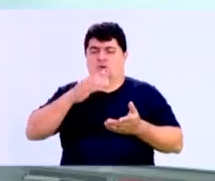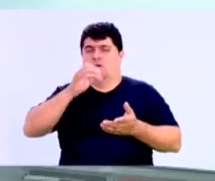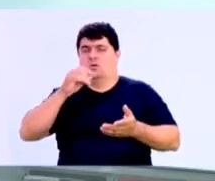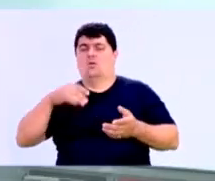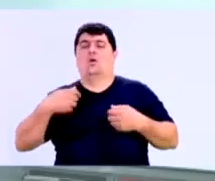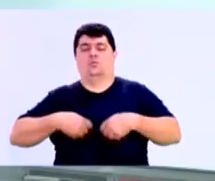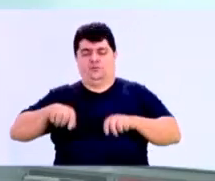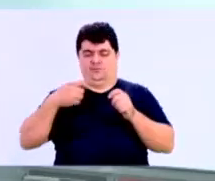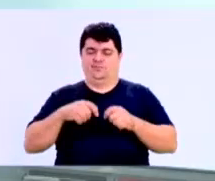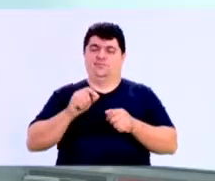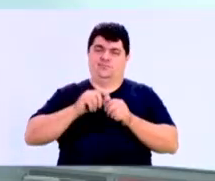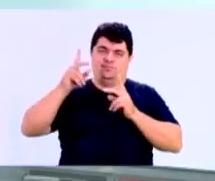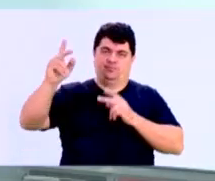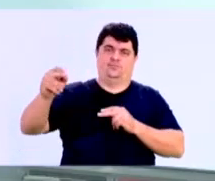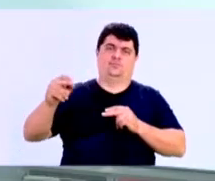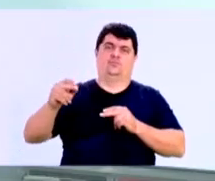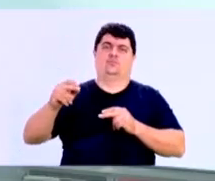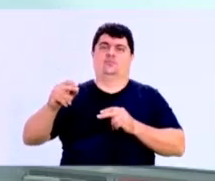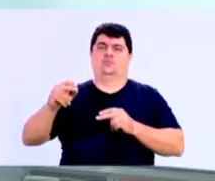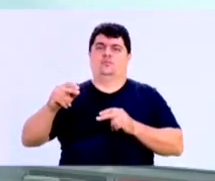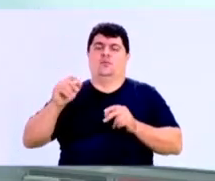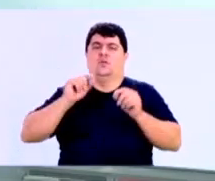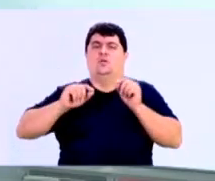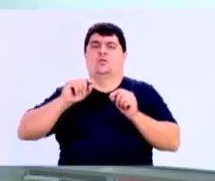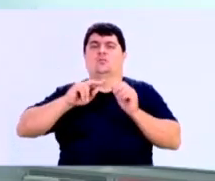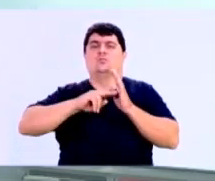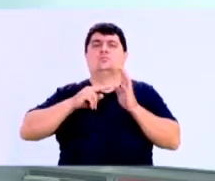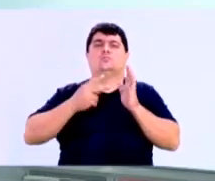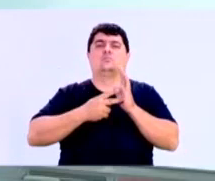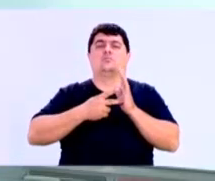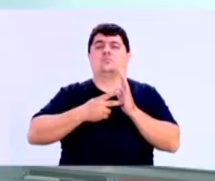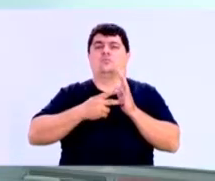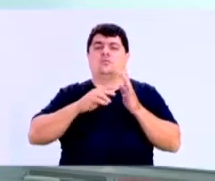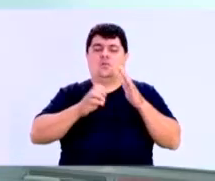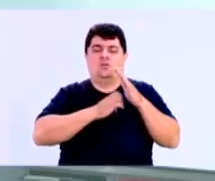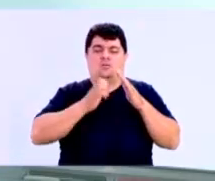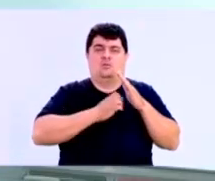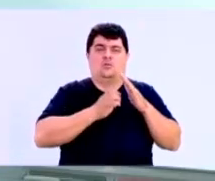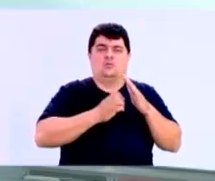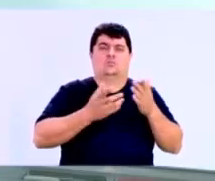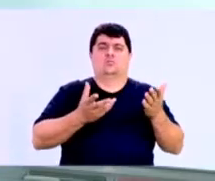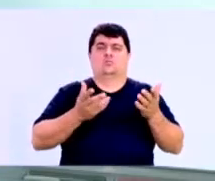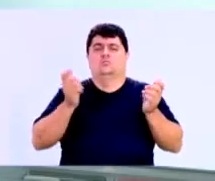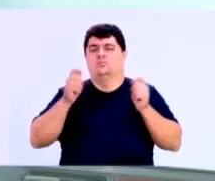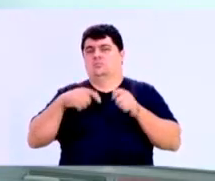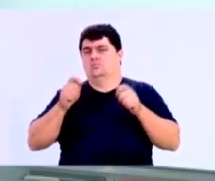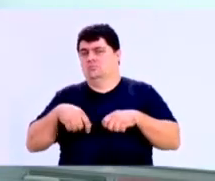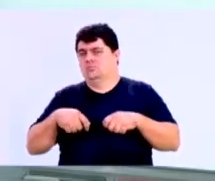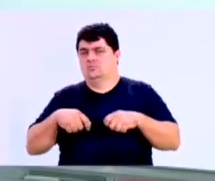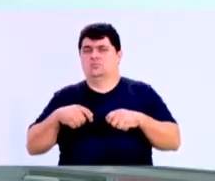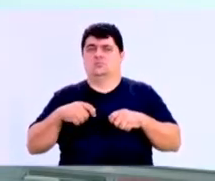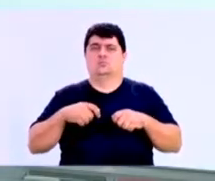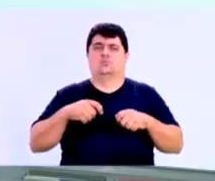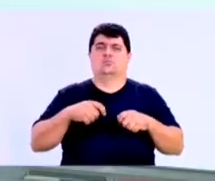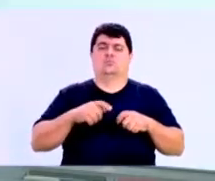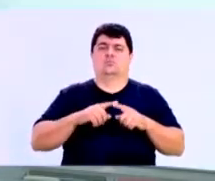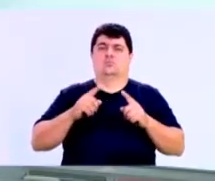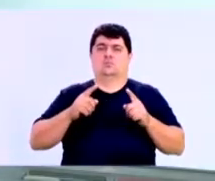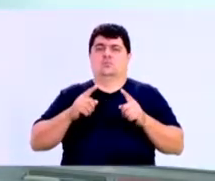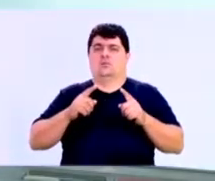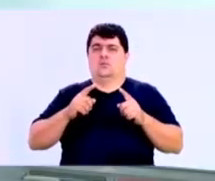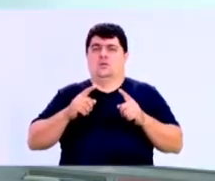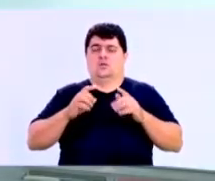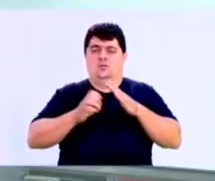eu tenho que fazer esse cálculo. O que a gente faz observação? Na empresa comercial, plenamente possível, isso é normal, tranquilo. Nas